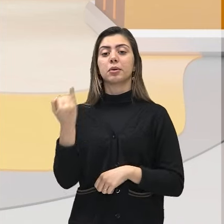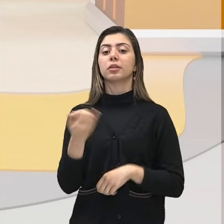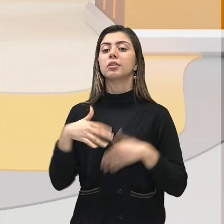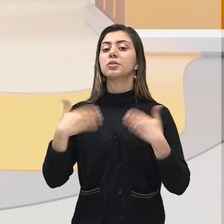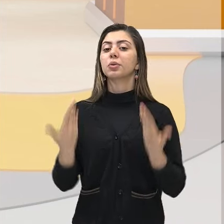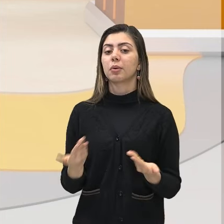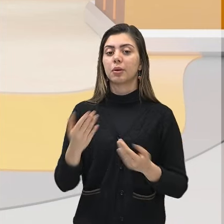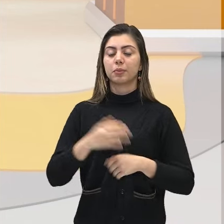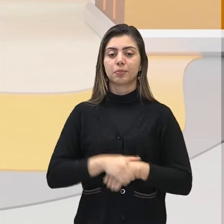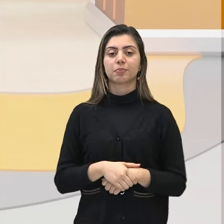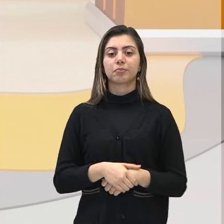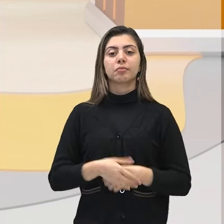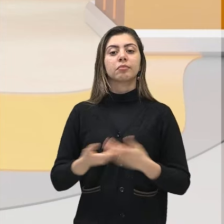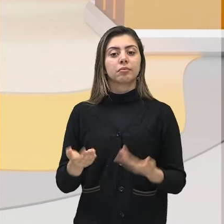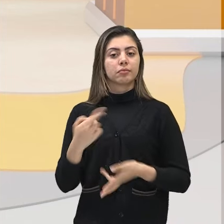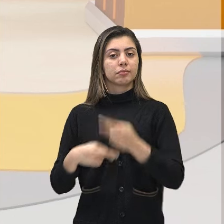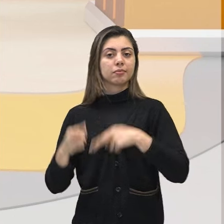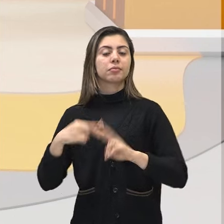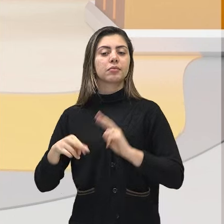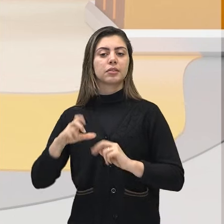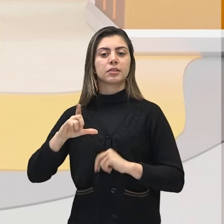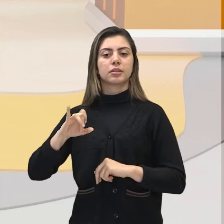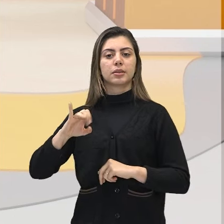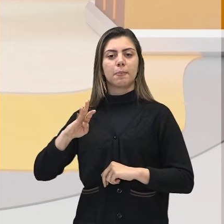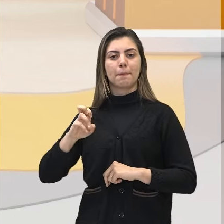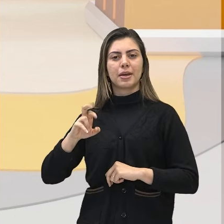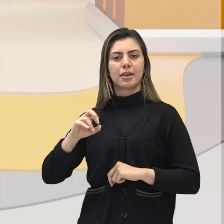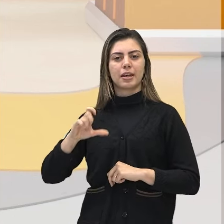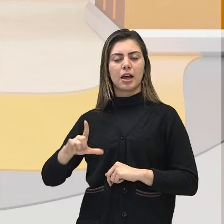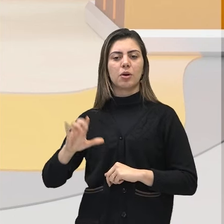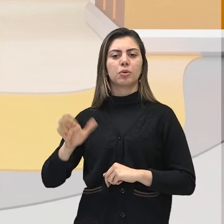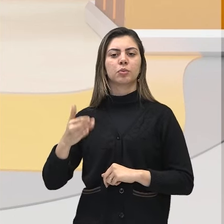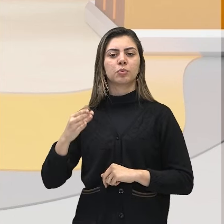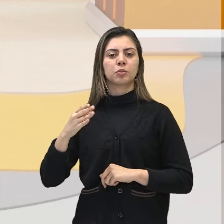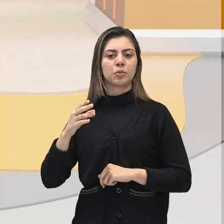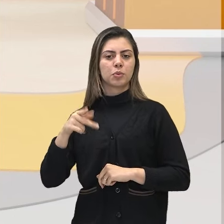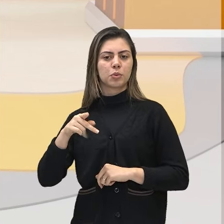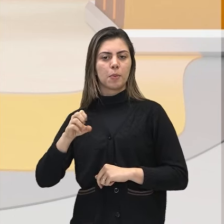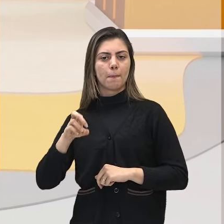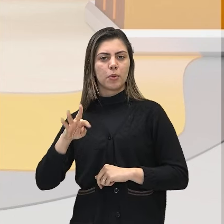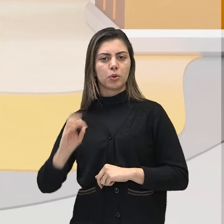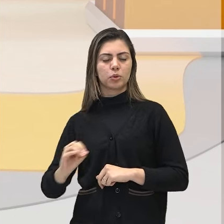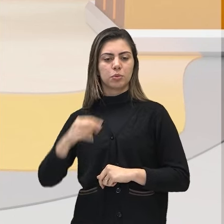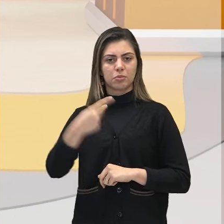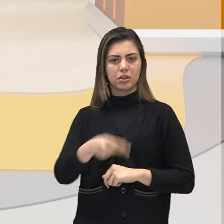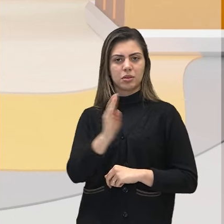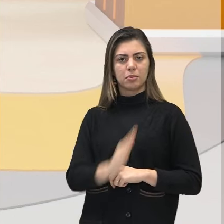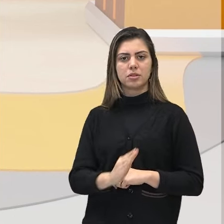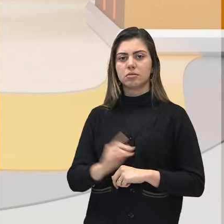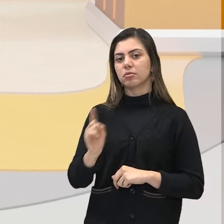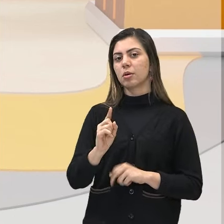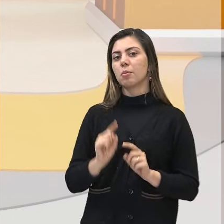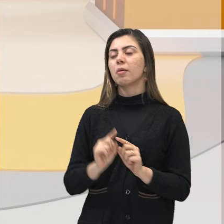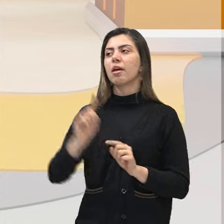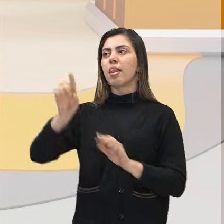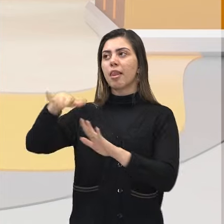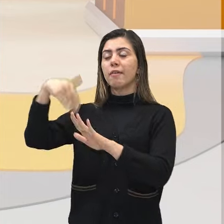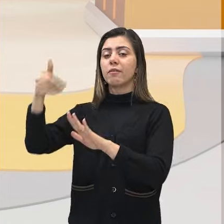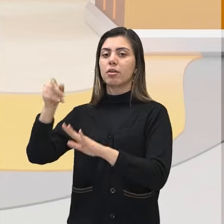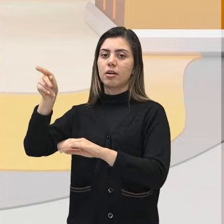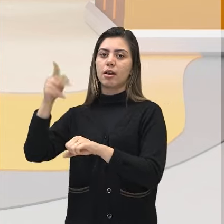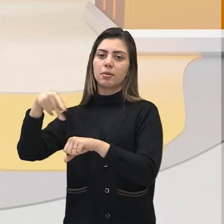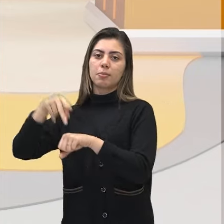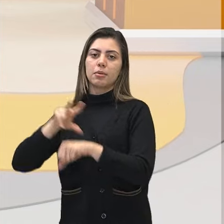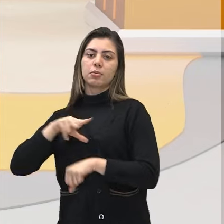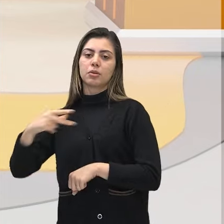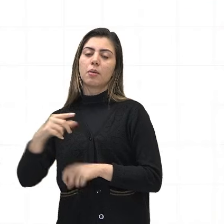do Porto, tá bom? Que não foi dentro do Brasil, foi lá em Portugal, mas que está relacionado a esses movimentos,